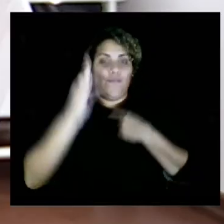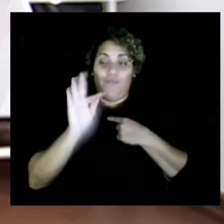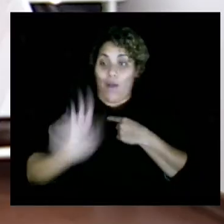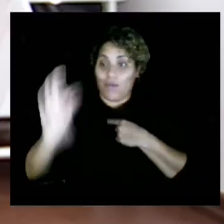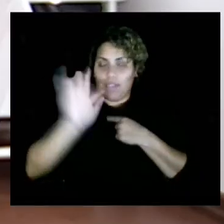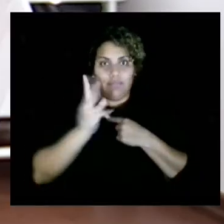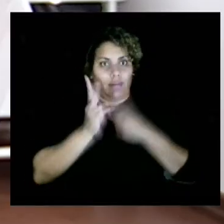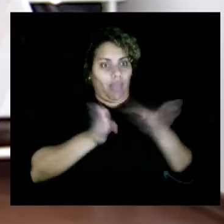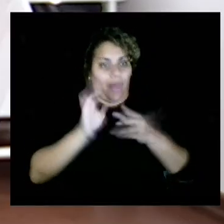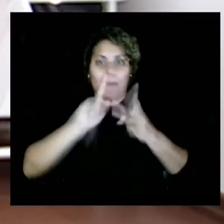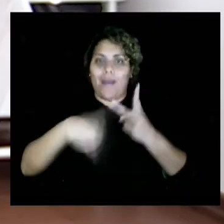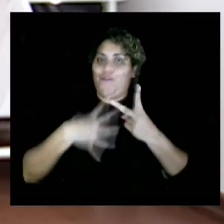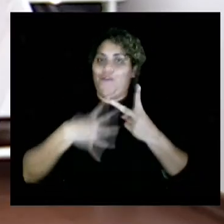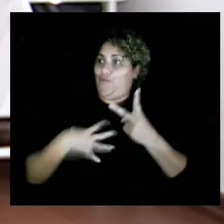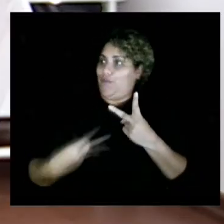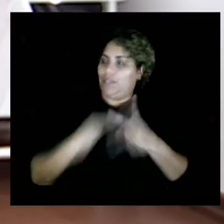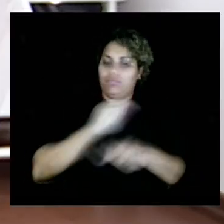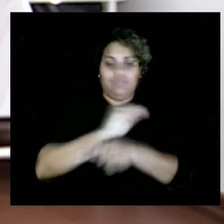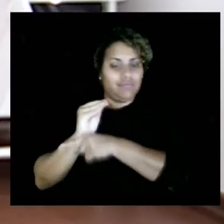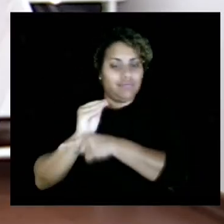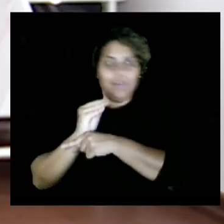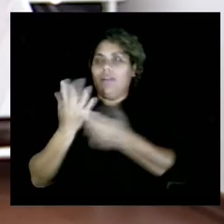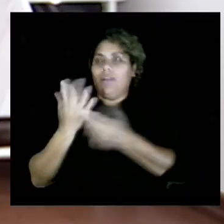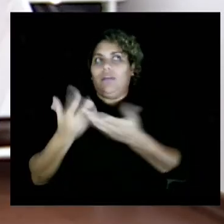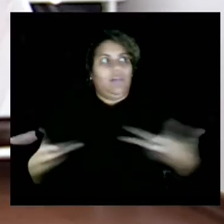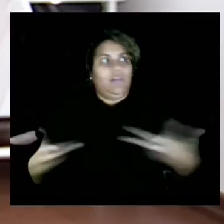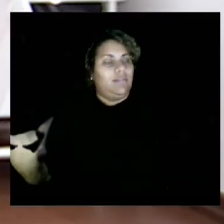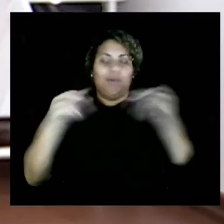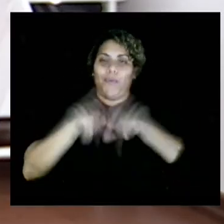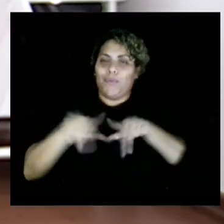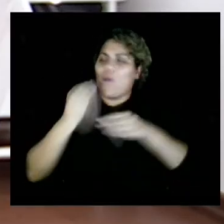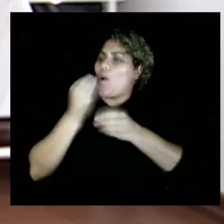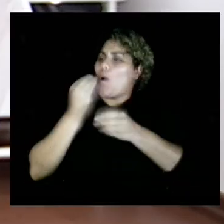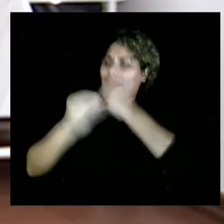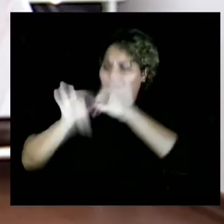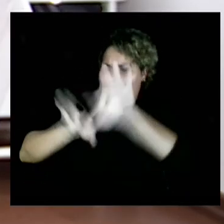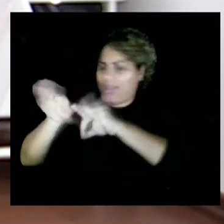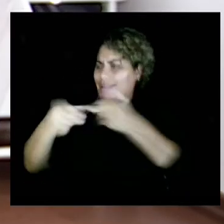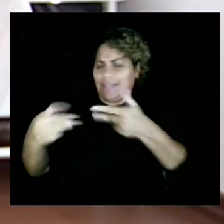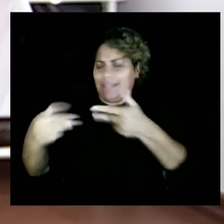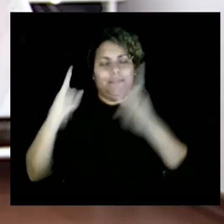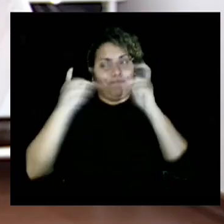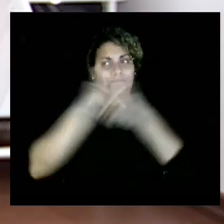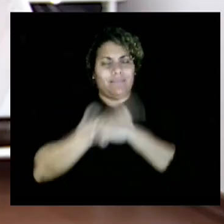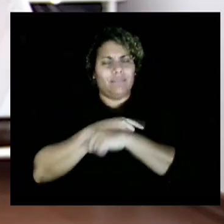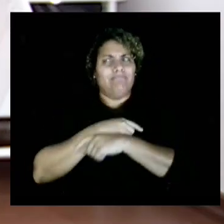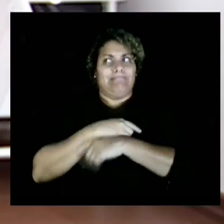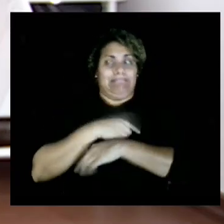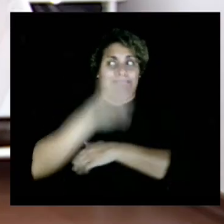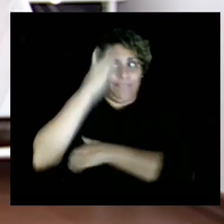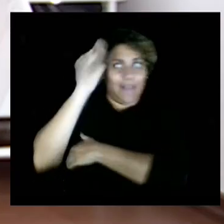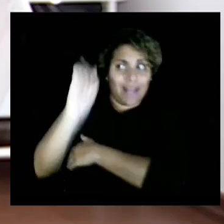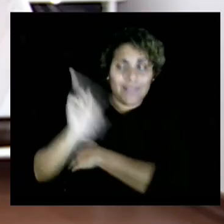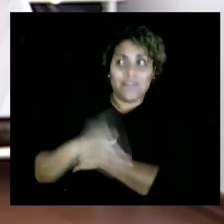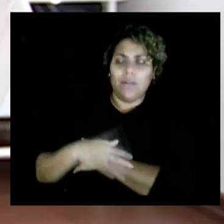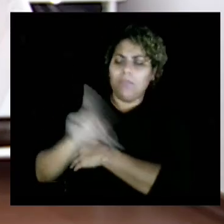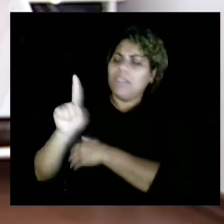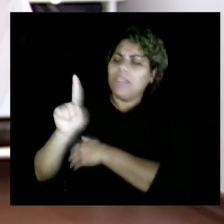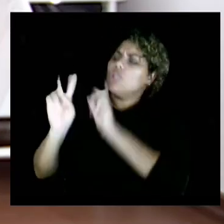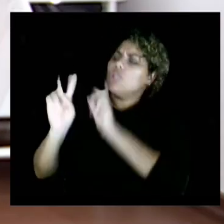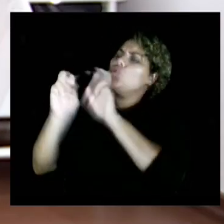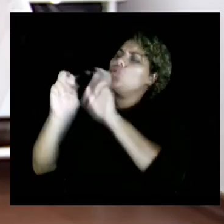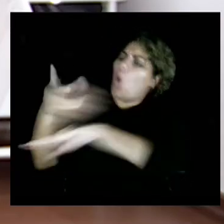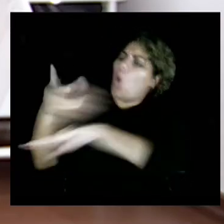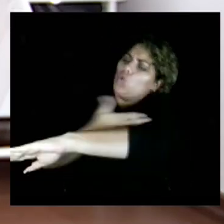estudar. Inicialmente, como que foi essa questão de unir a rotina, até por conta de que você falou, olha, eu tenho um filho